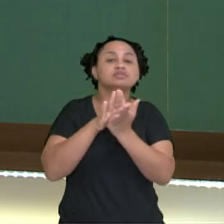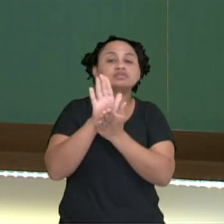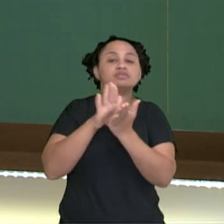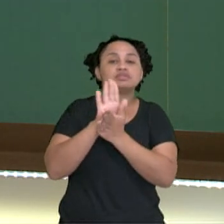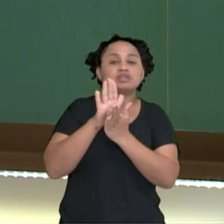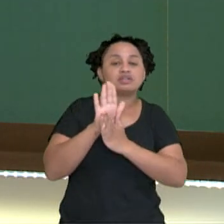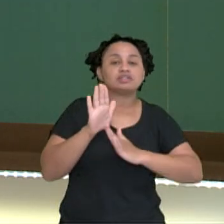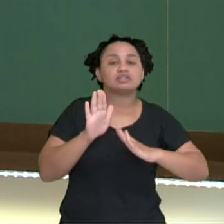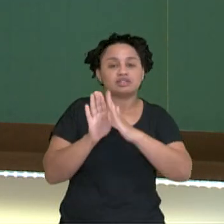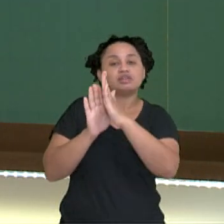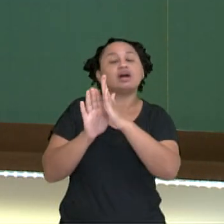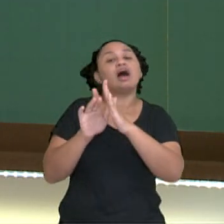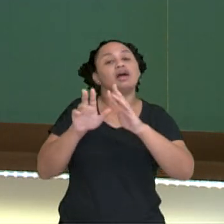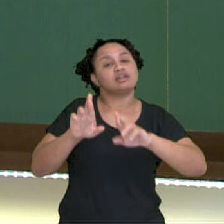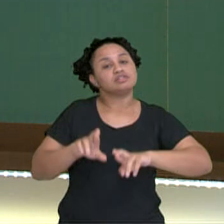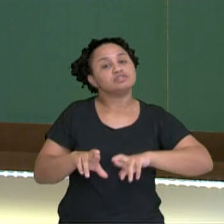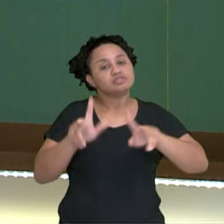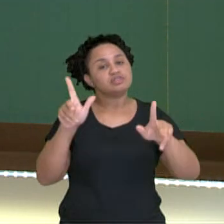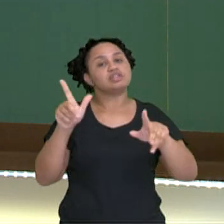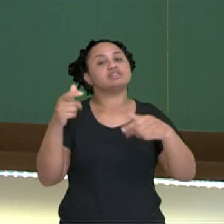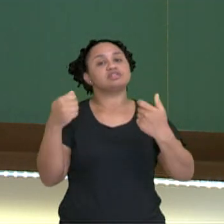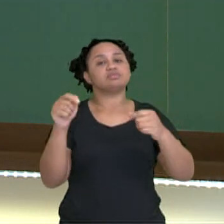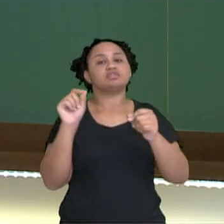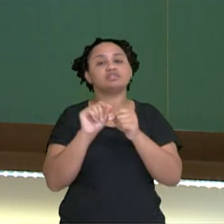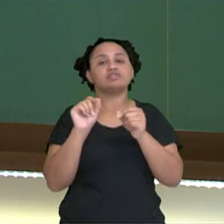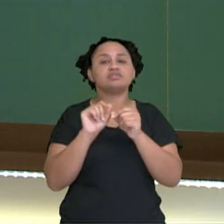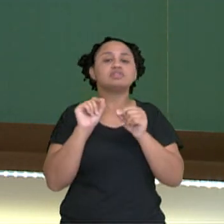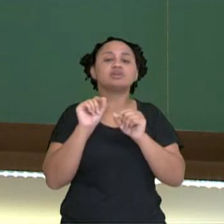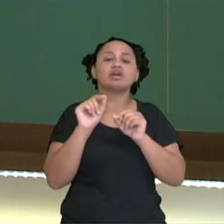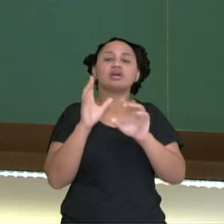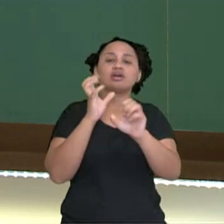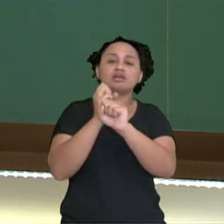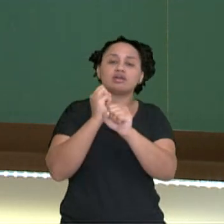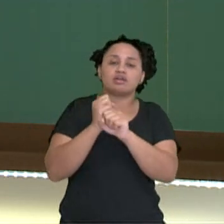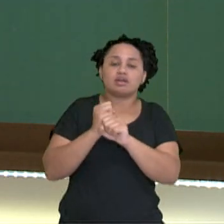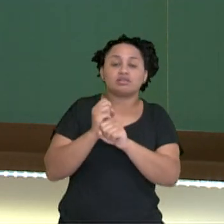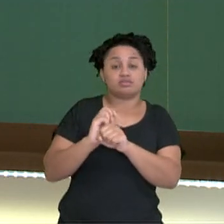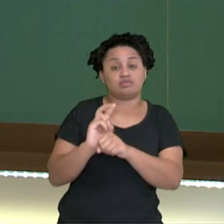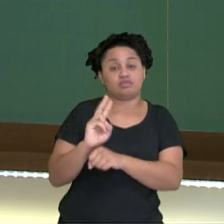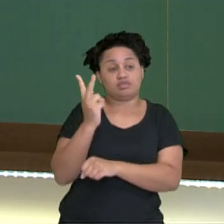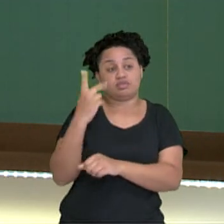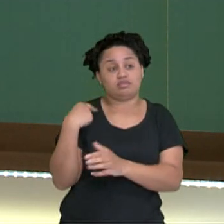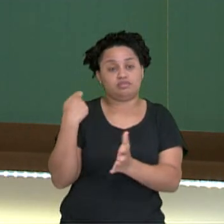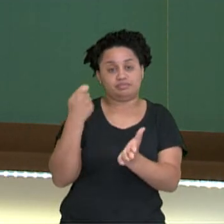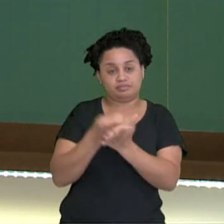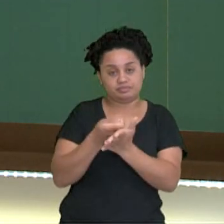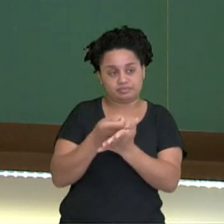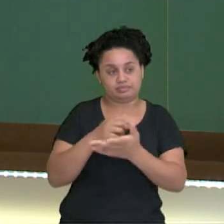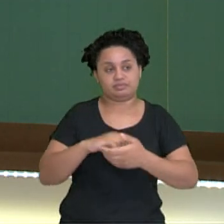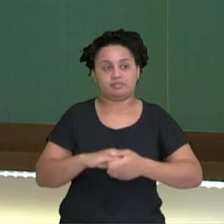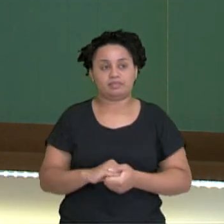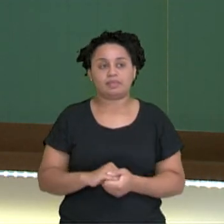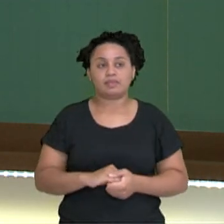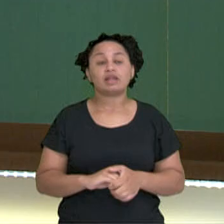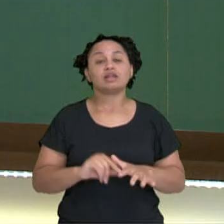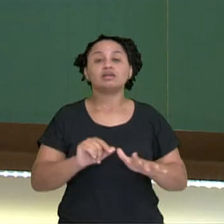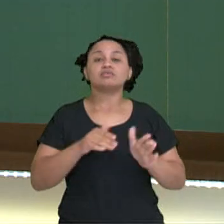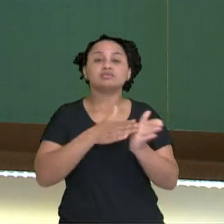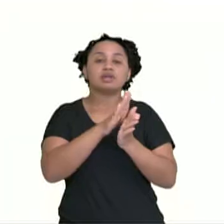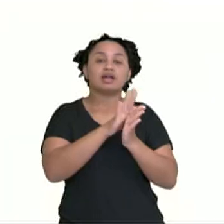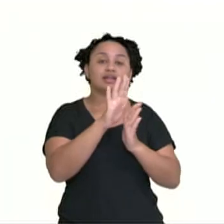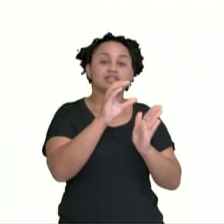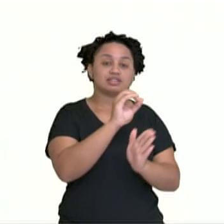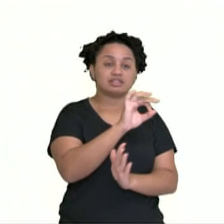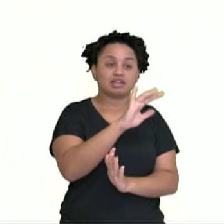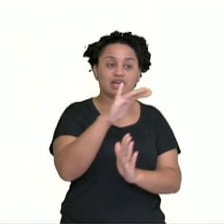aquela diferença para você fazer o cálculo do valor pago, certo? Para os consumos de